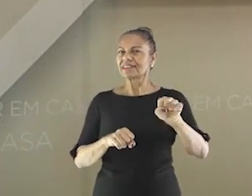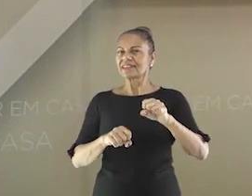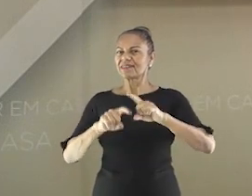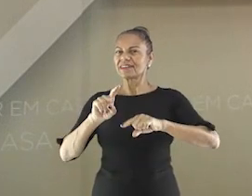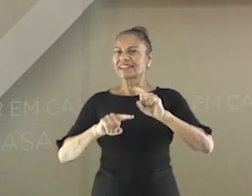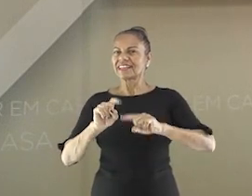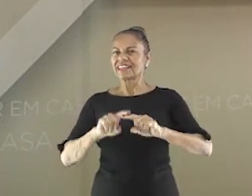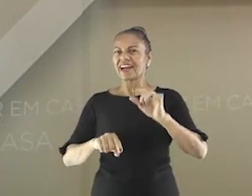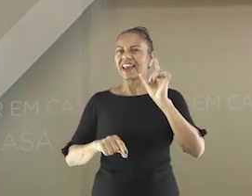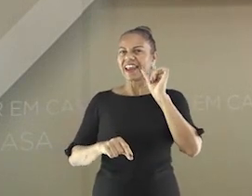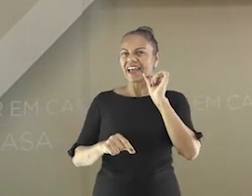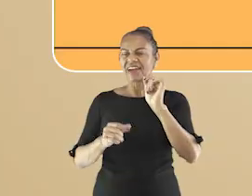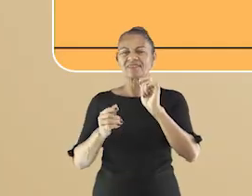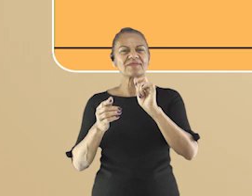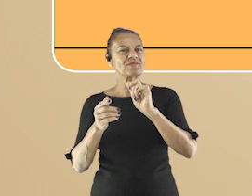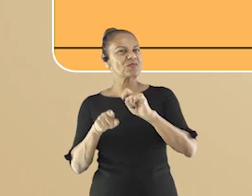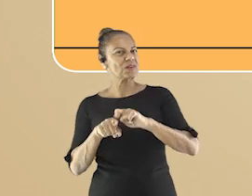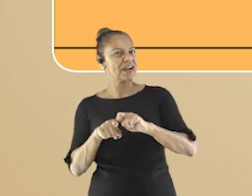continuar, tá bom? Vamos lá!